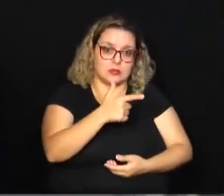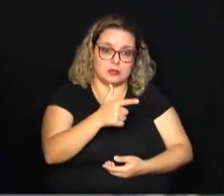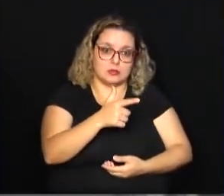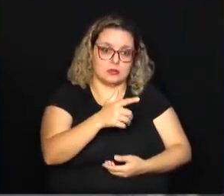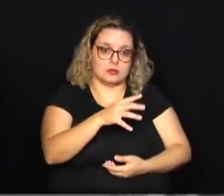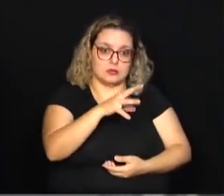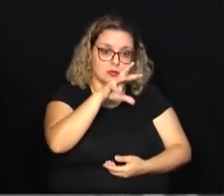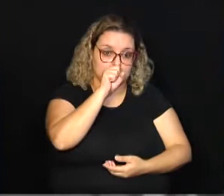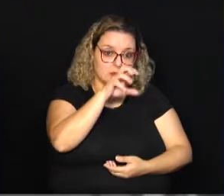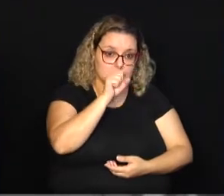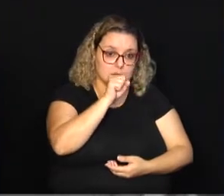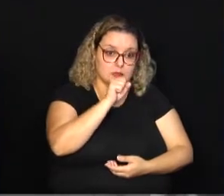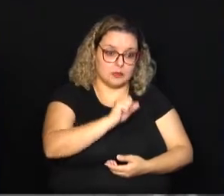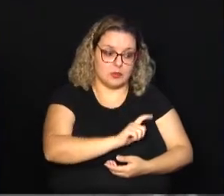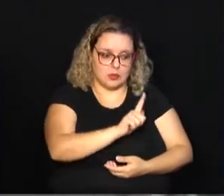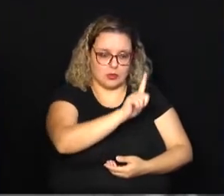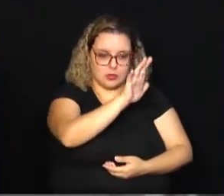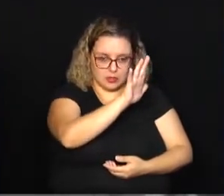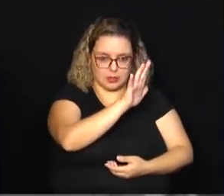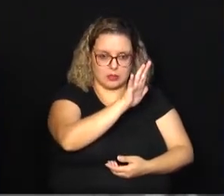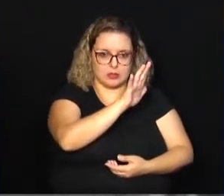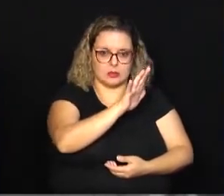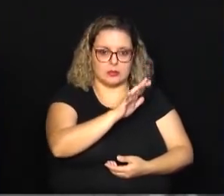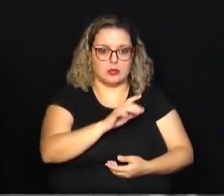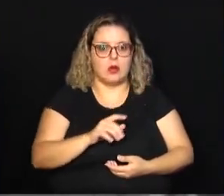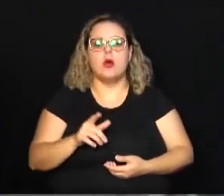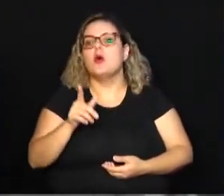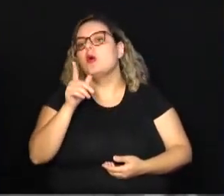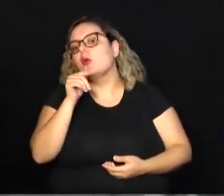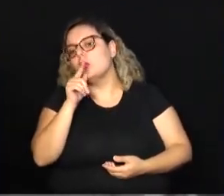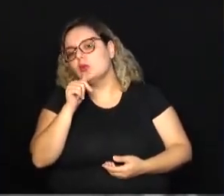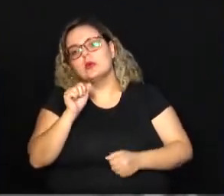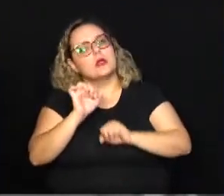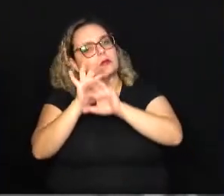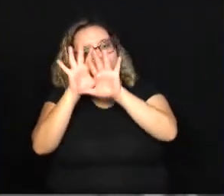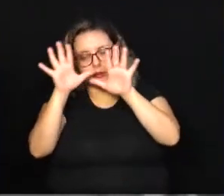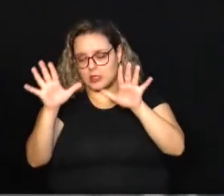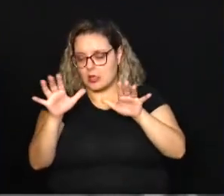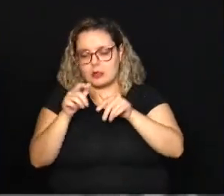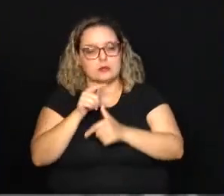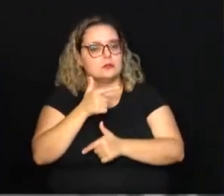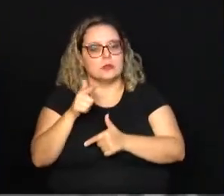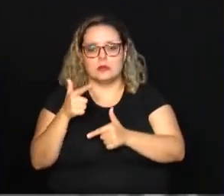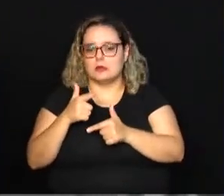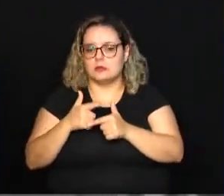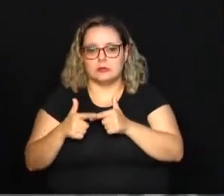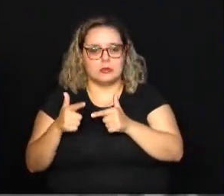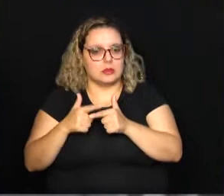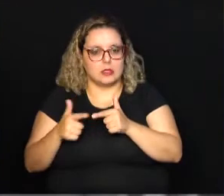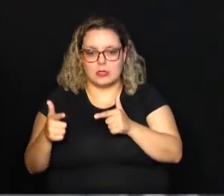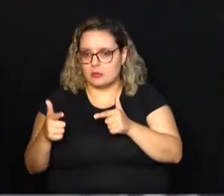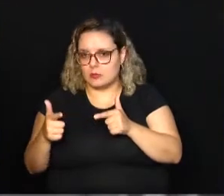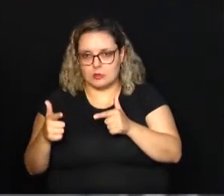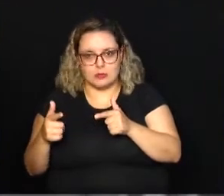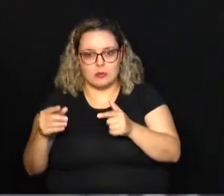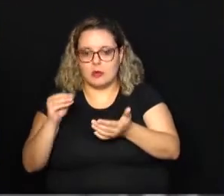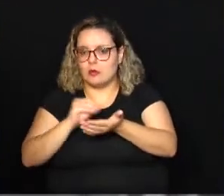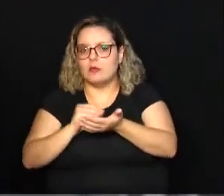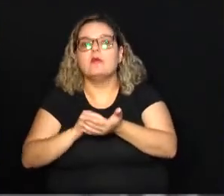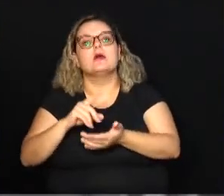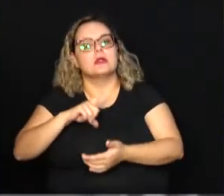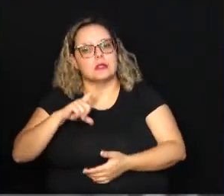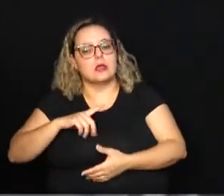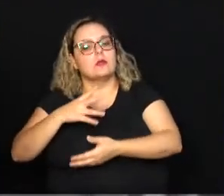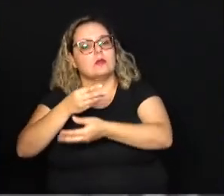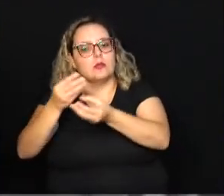bem pontual esse problema. O oxigênio líquido, que é o grosso, vamos deixar claro, não tem previsão de falta nenhuma, E nós estamos com